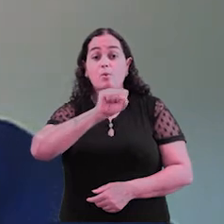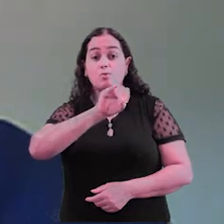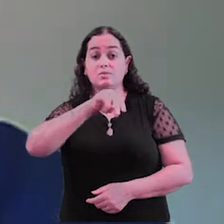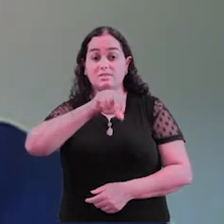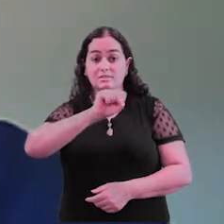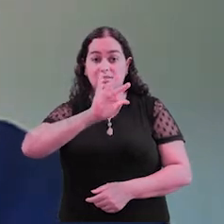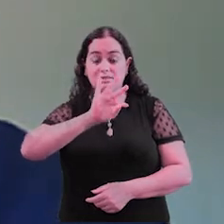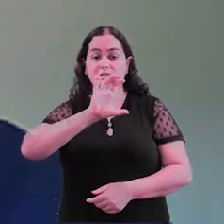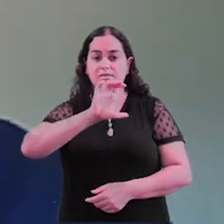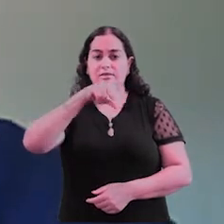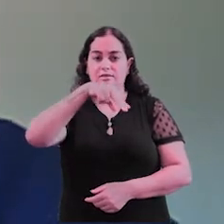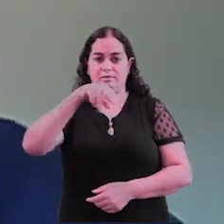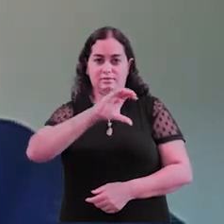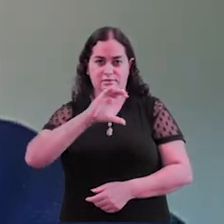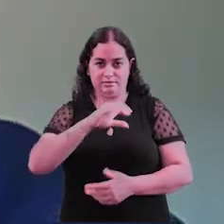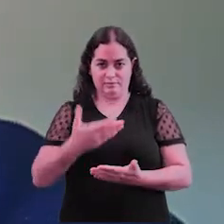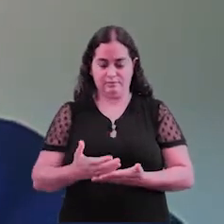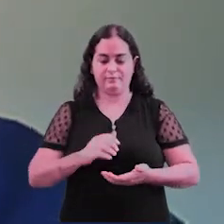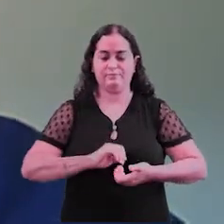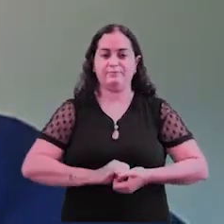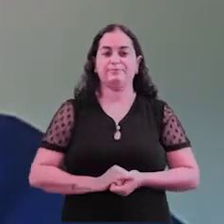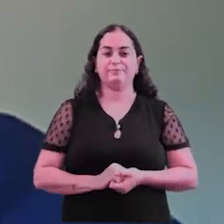tive a honra de organizar esta mesa.